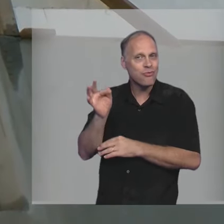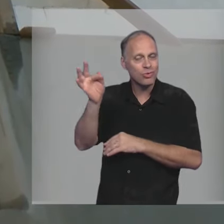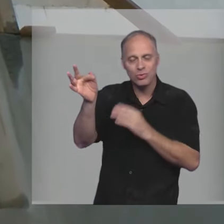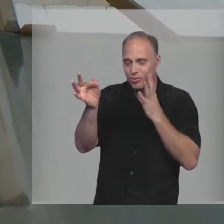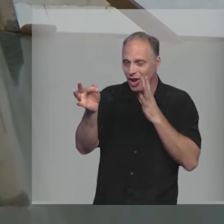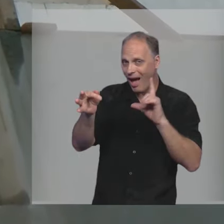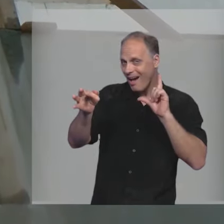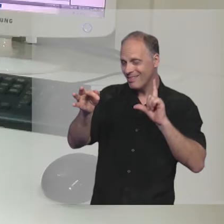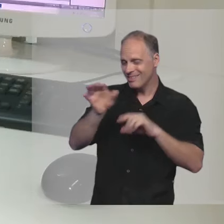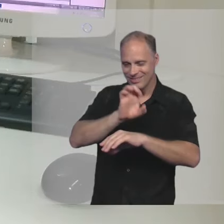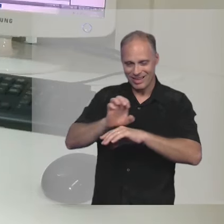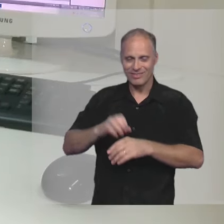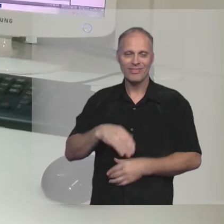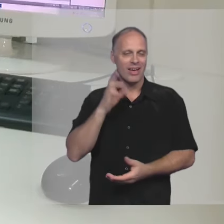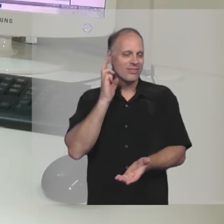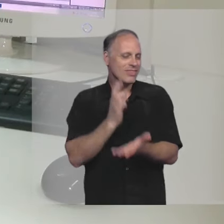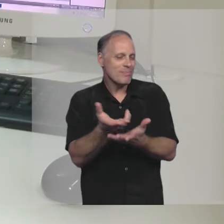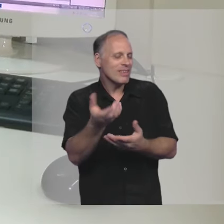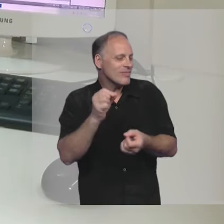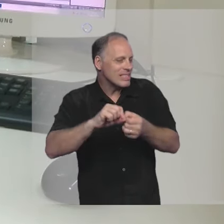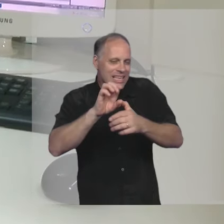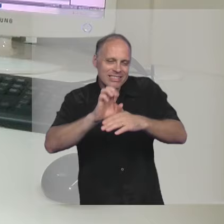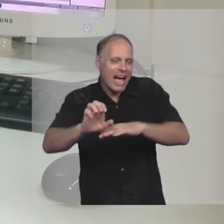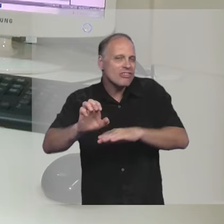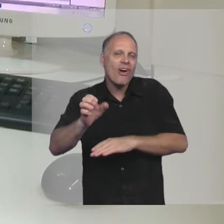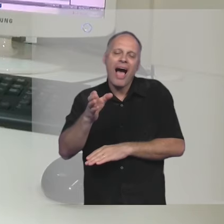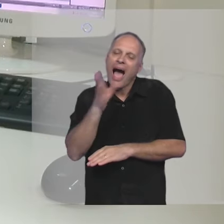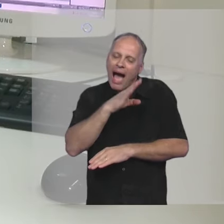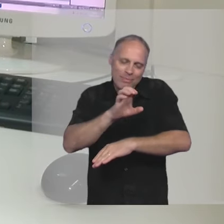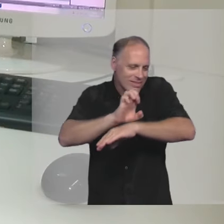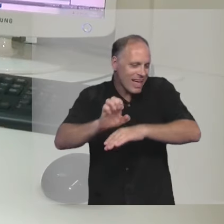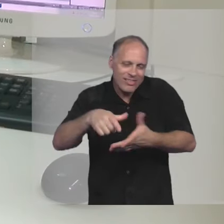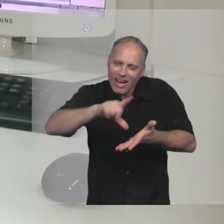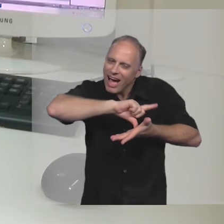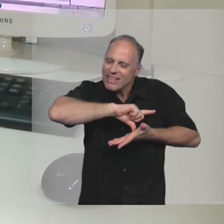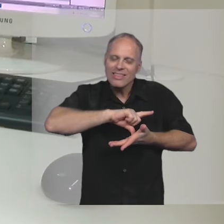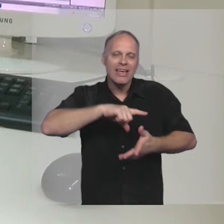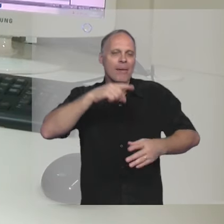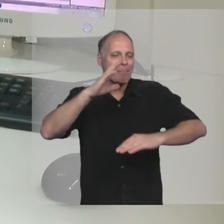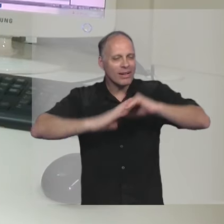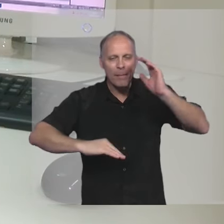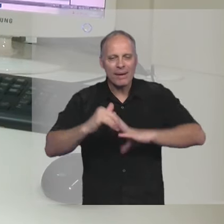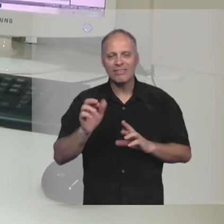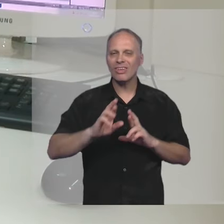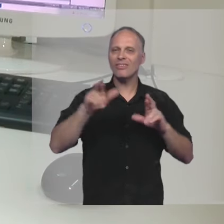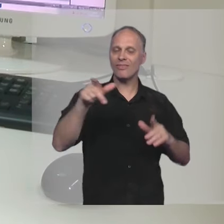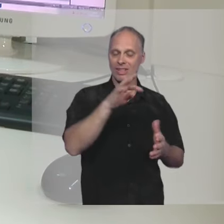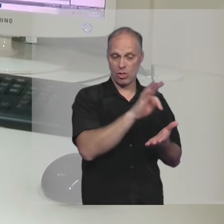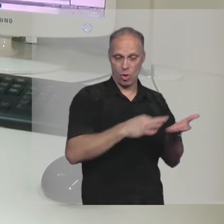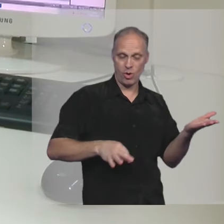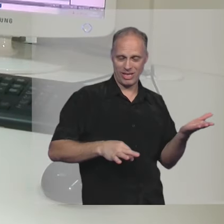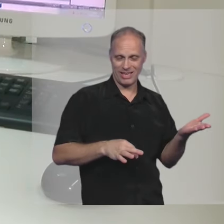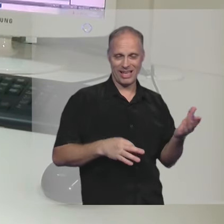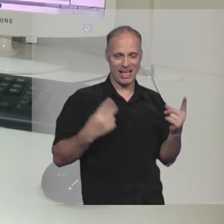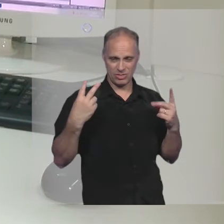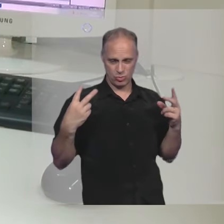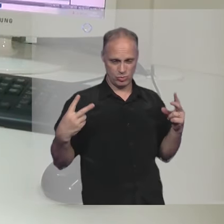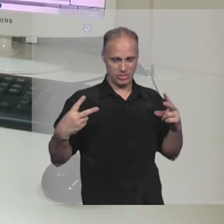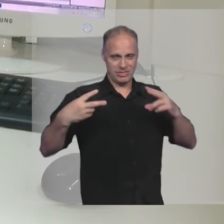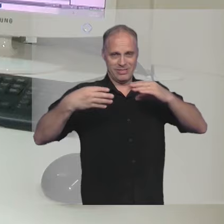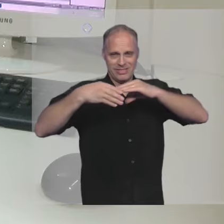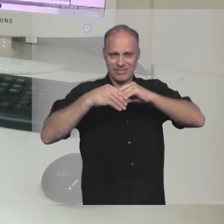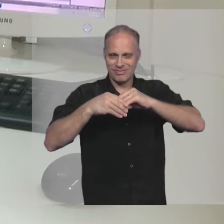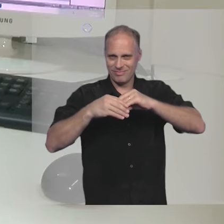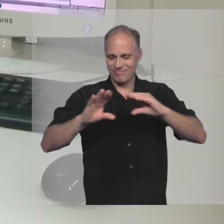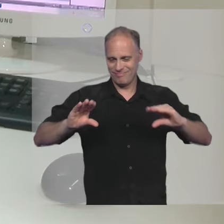vai fazer no futuro. Eu sempre quis começar a estagiar logo, em virtude da prática ser totalmente diferente da teoria, né? As duas